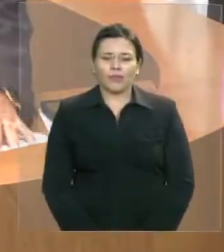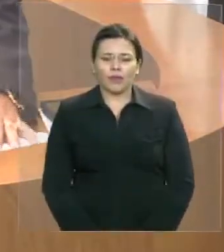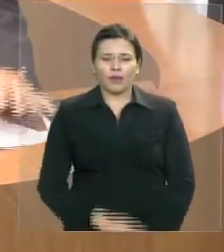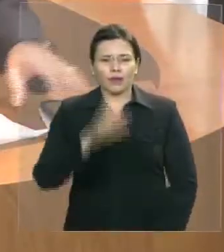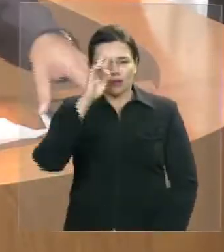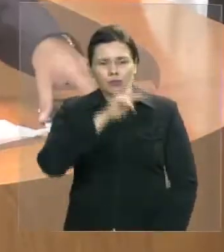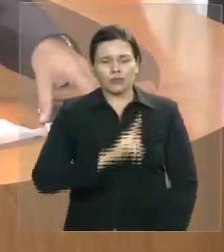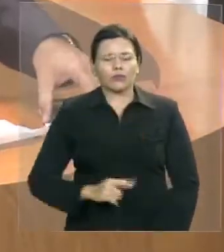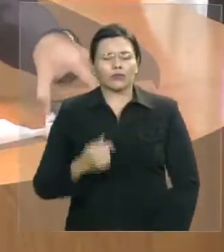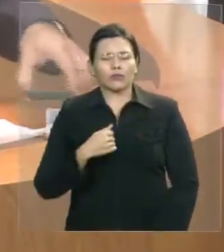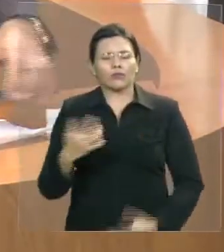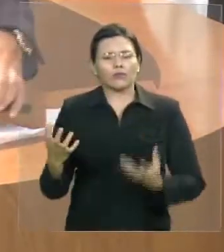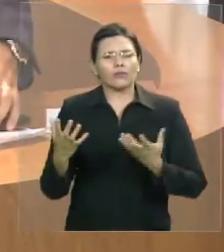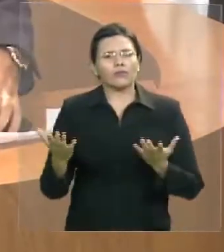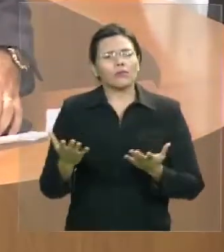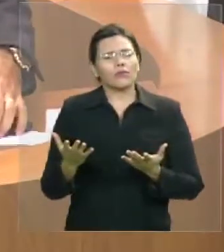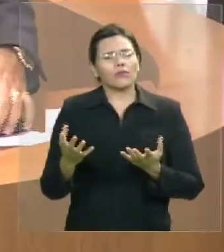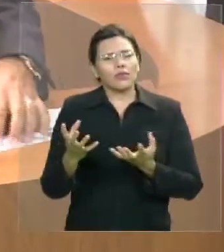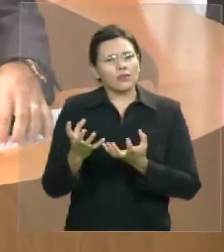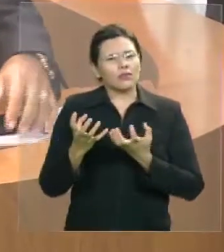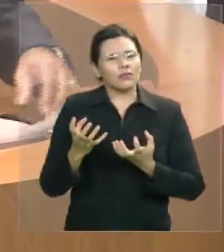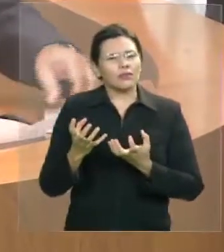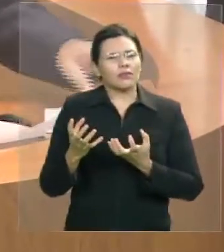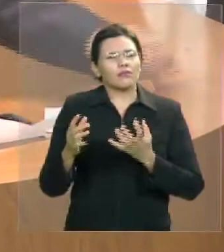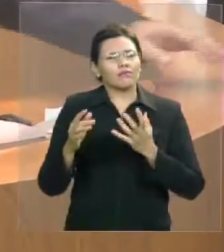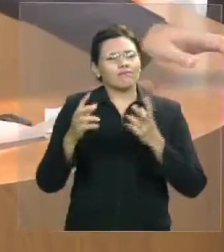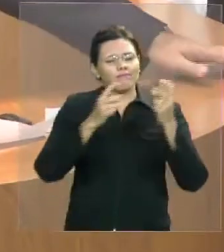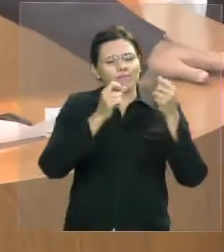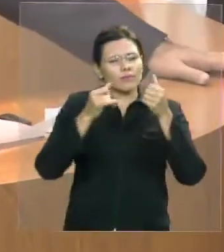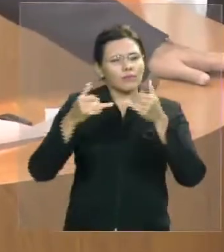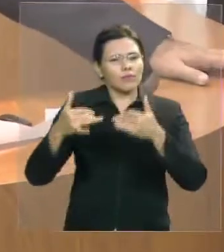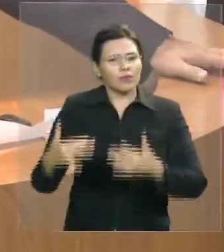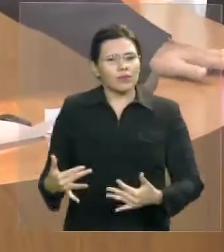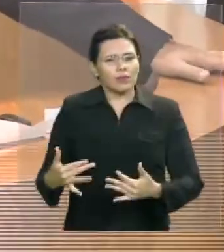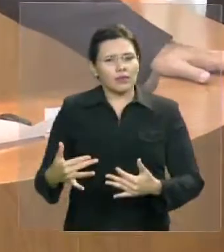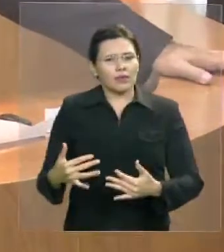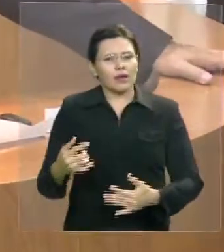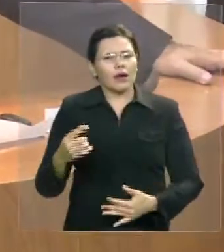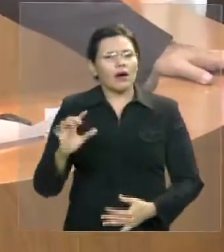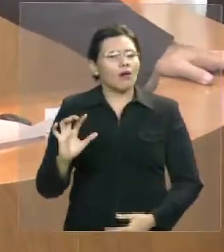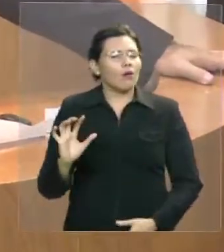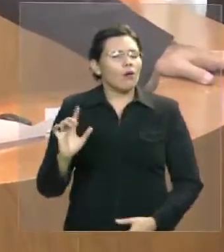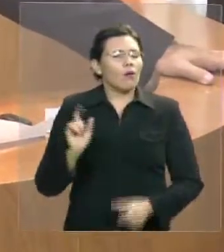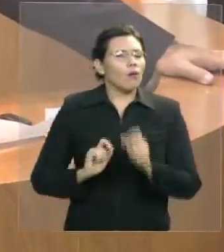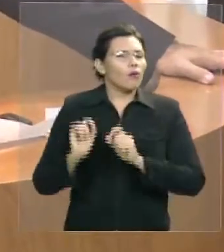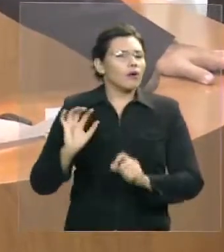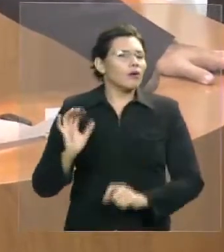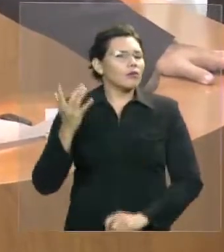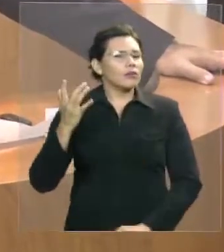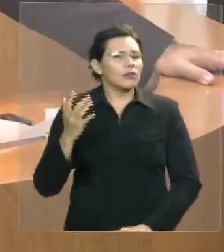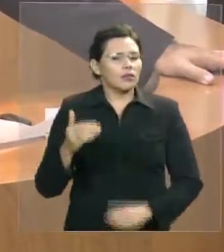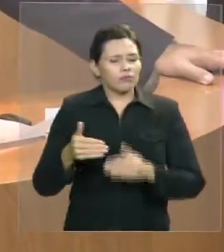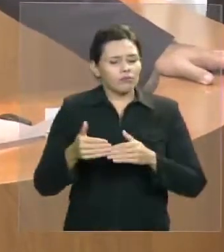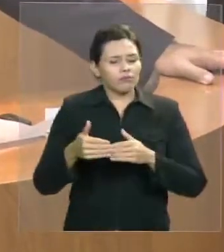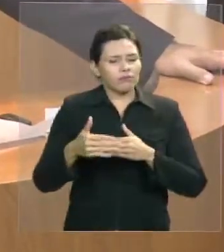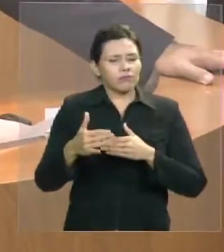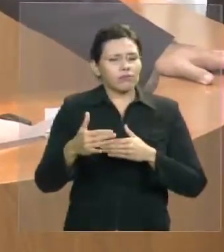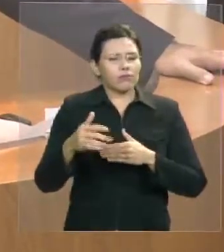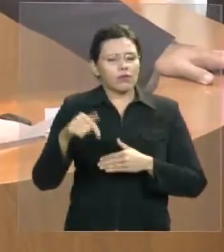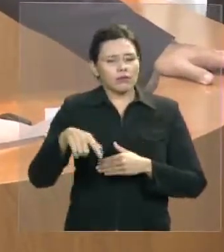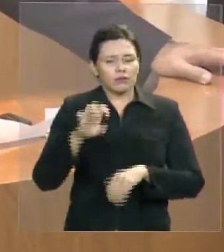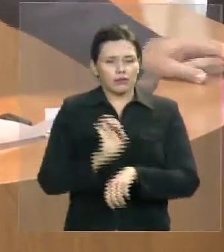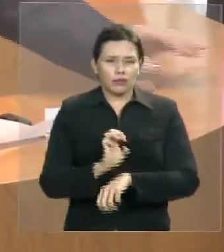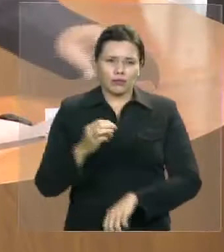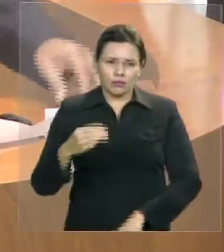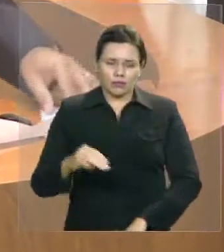pouco do que ocorreu nesses últimos dias em nosso estado com relação às